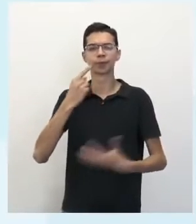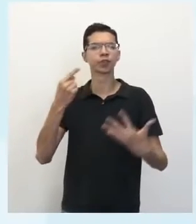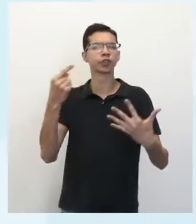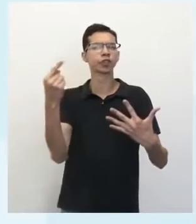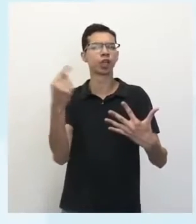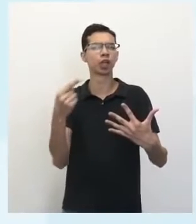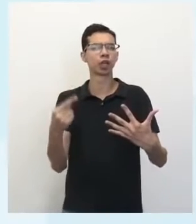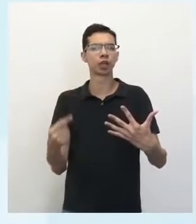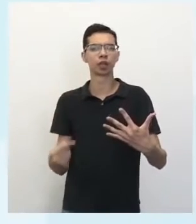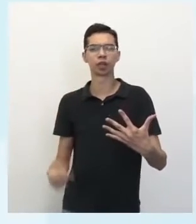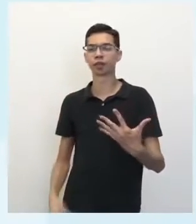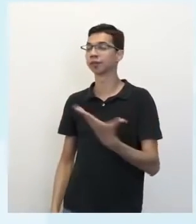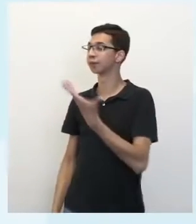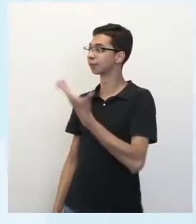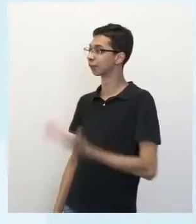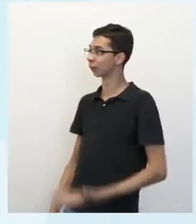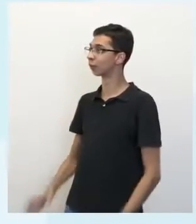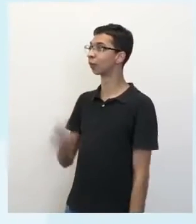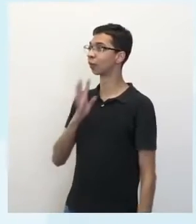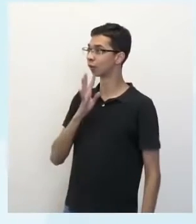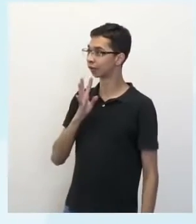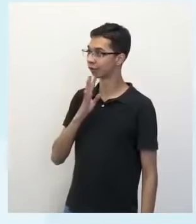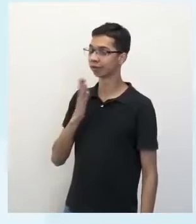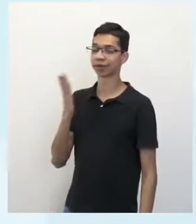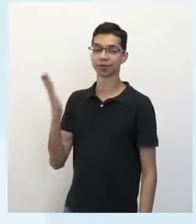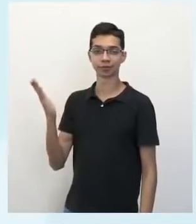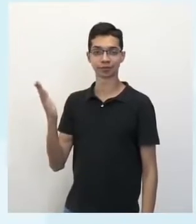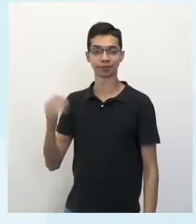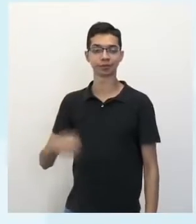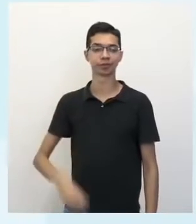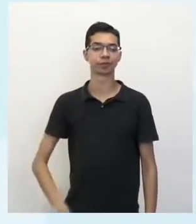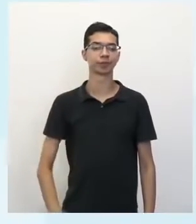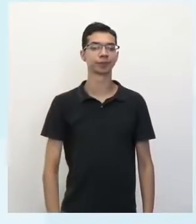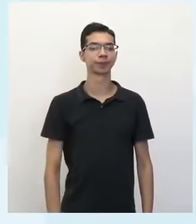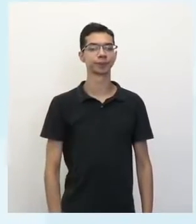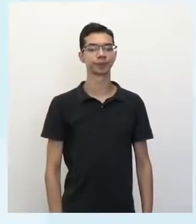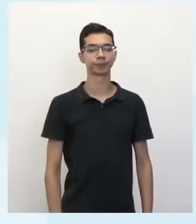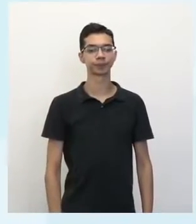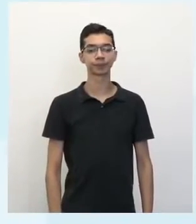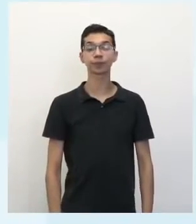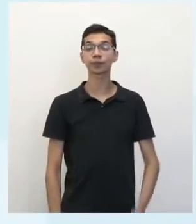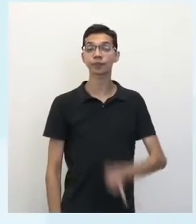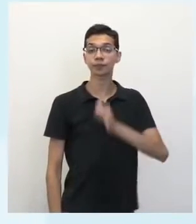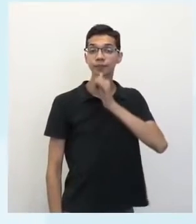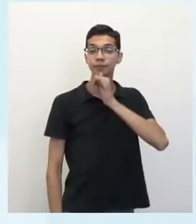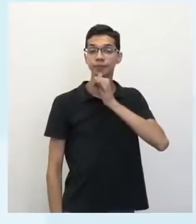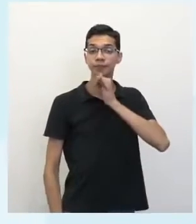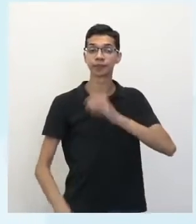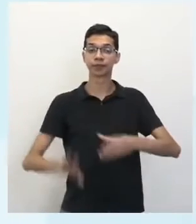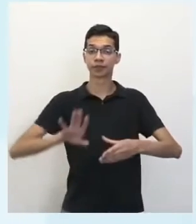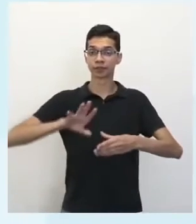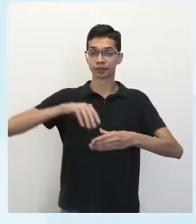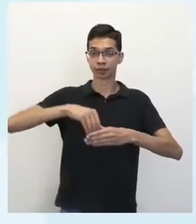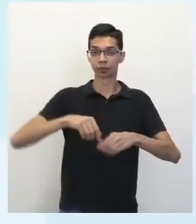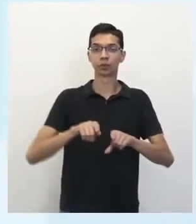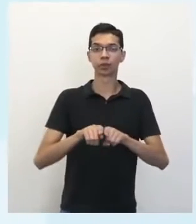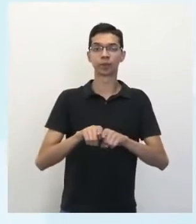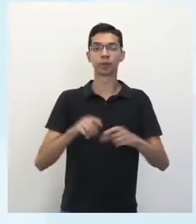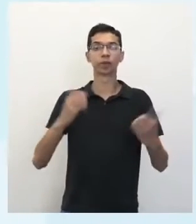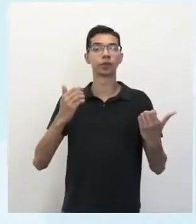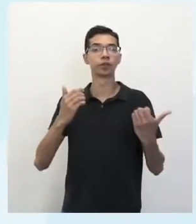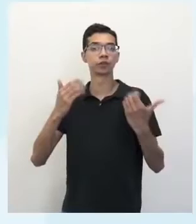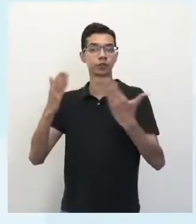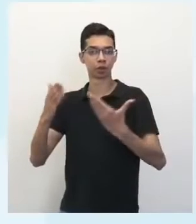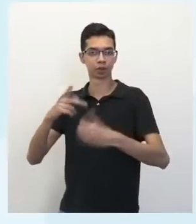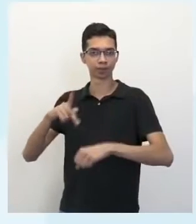que nós conhecemos aí, que é no espaço, as migrações internas e externas, tá? Que aí elas